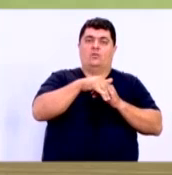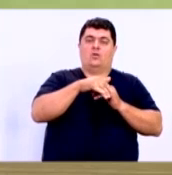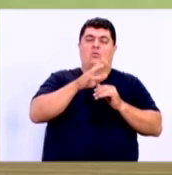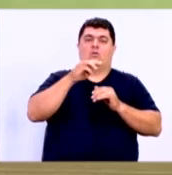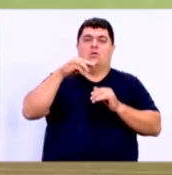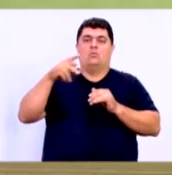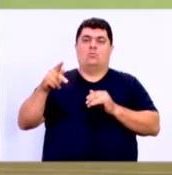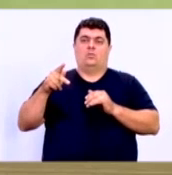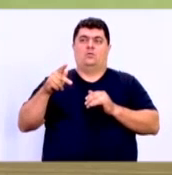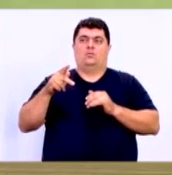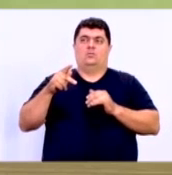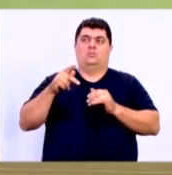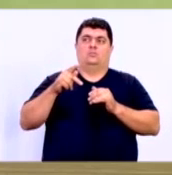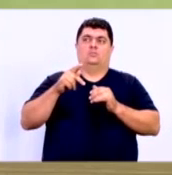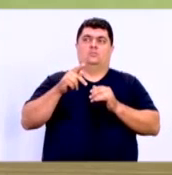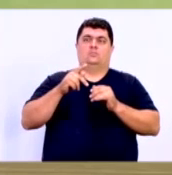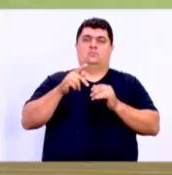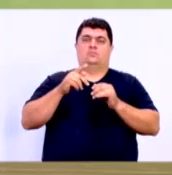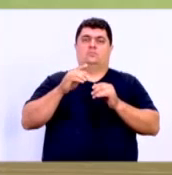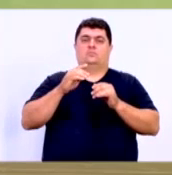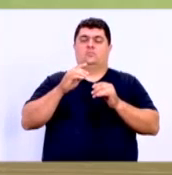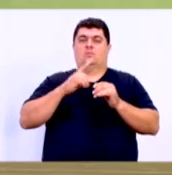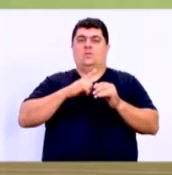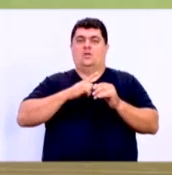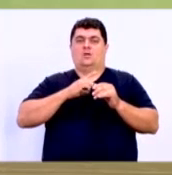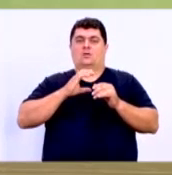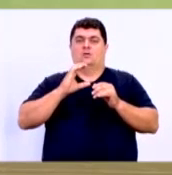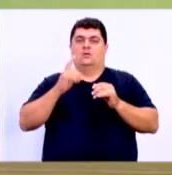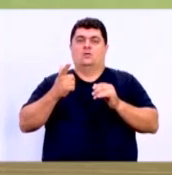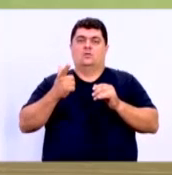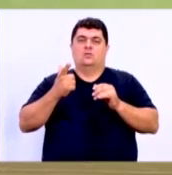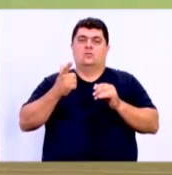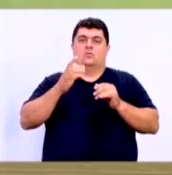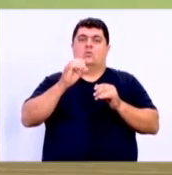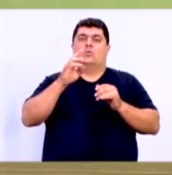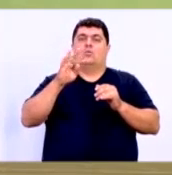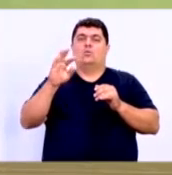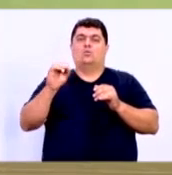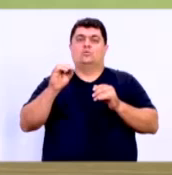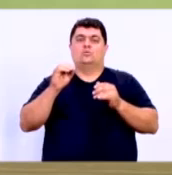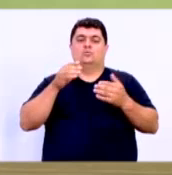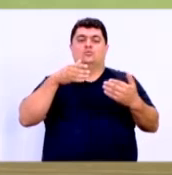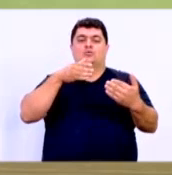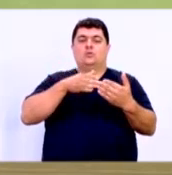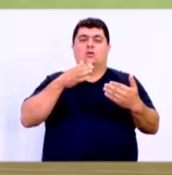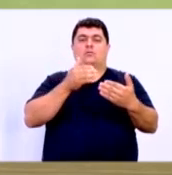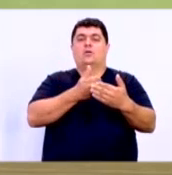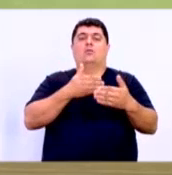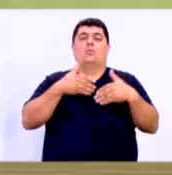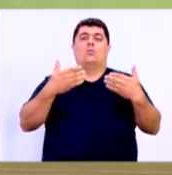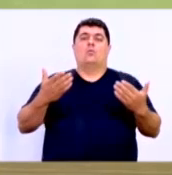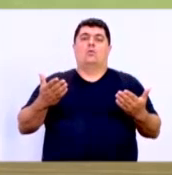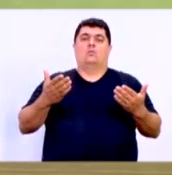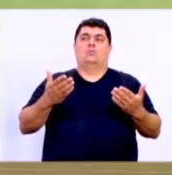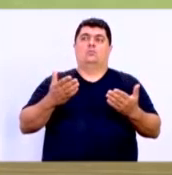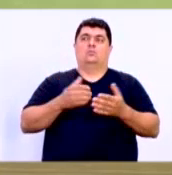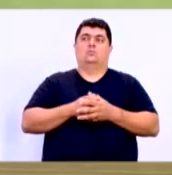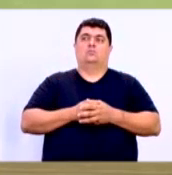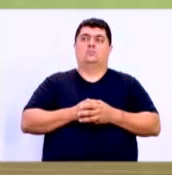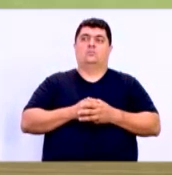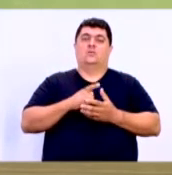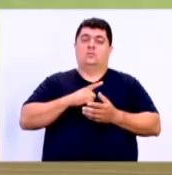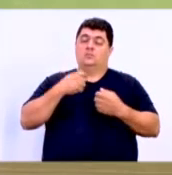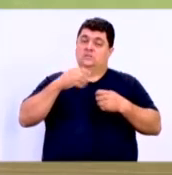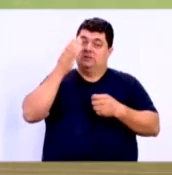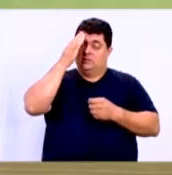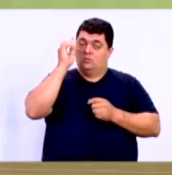matéria-prima, né? Classifica-se qual é a espécie de custo, direto, variável. Alunos, temos que